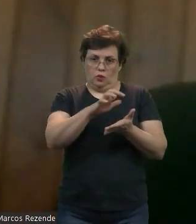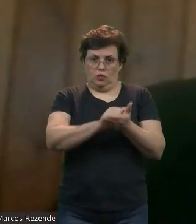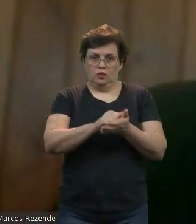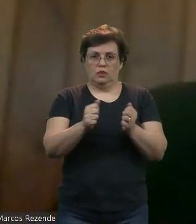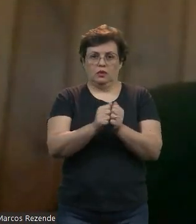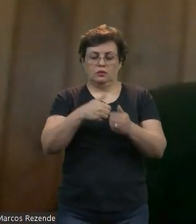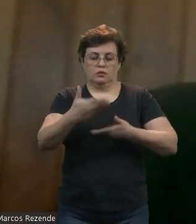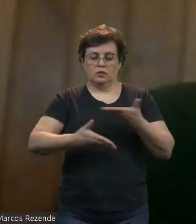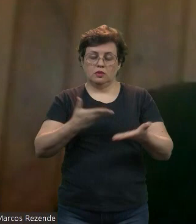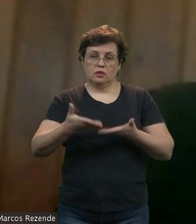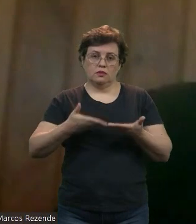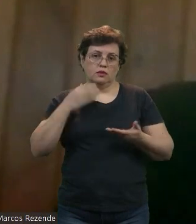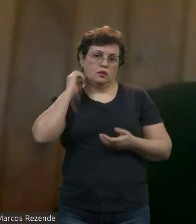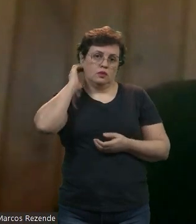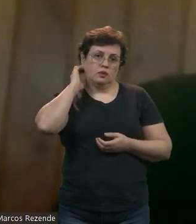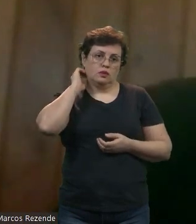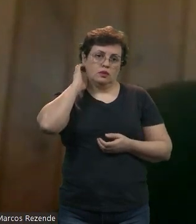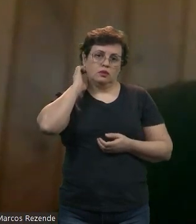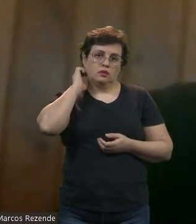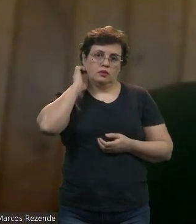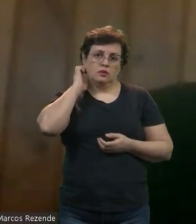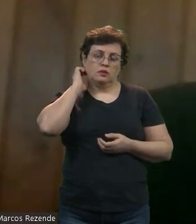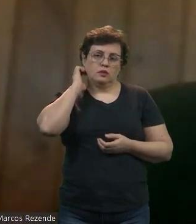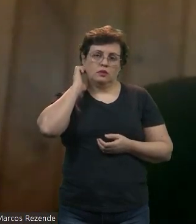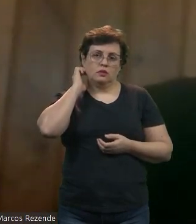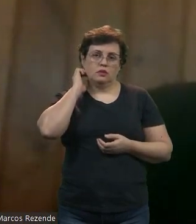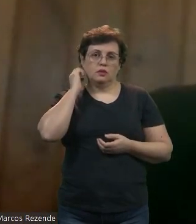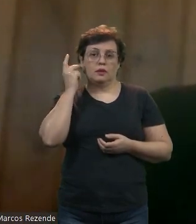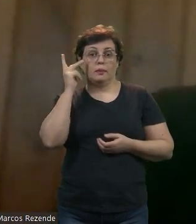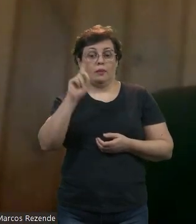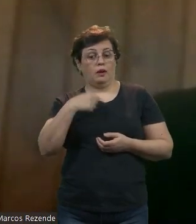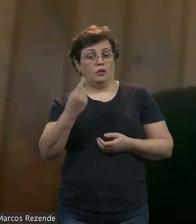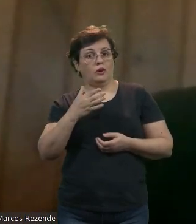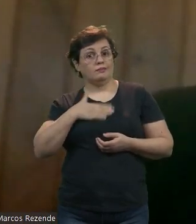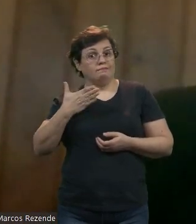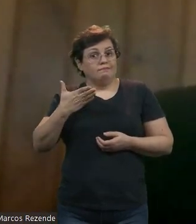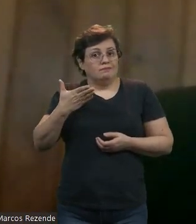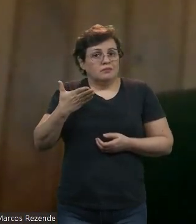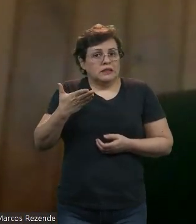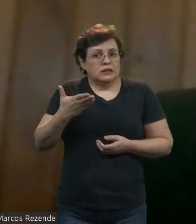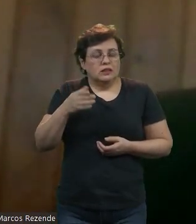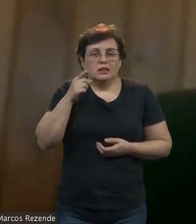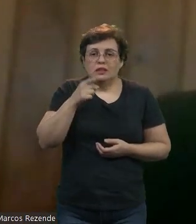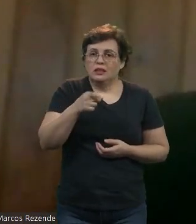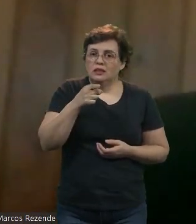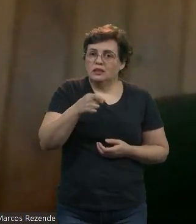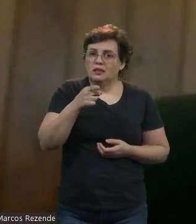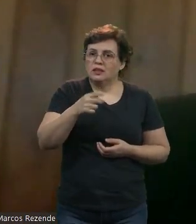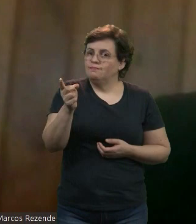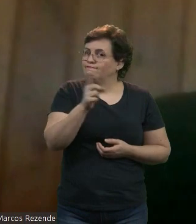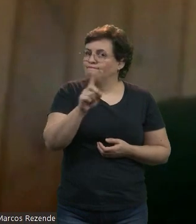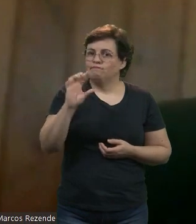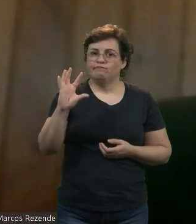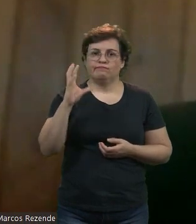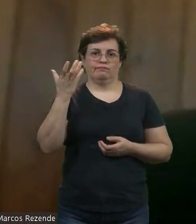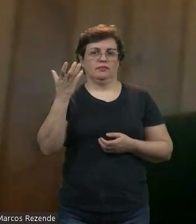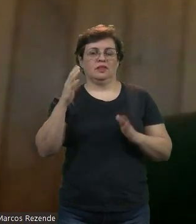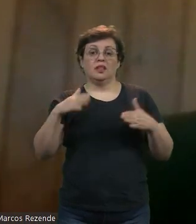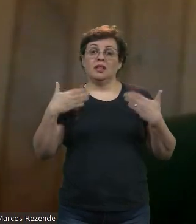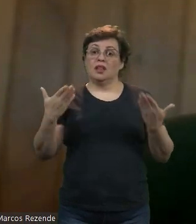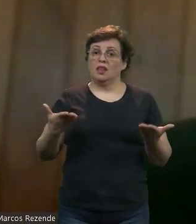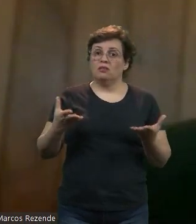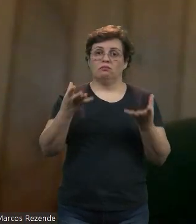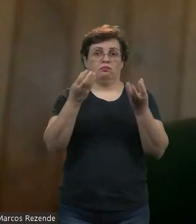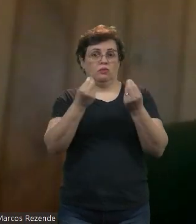né? E para nossa surpresa, isso acabou não acontecendo. Então, com